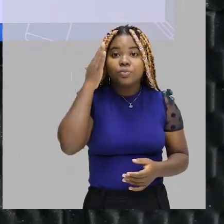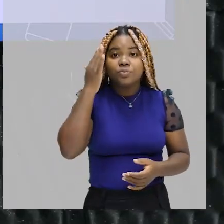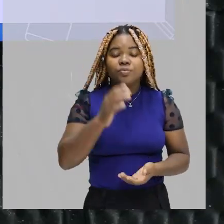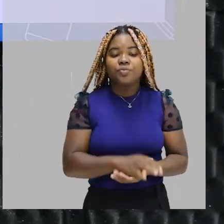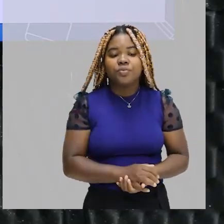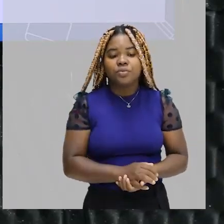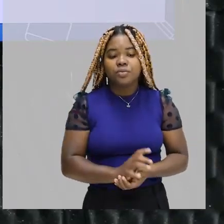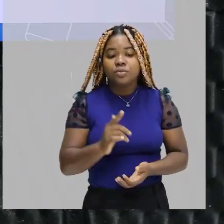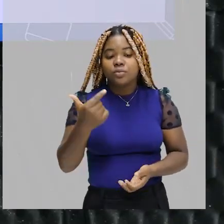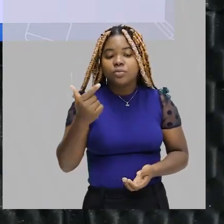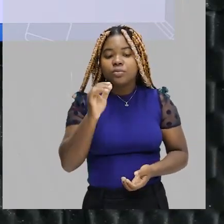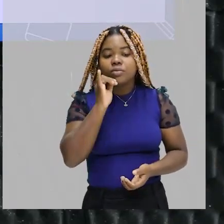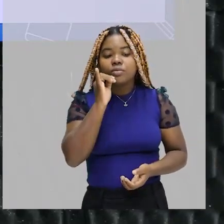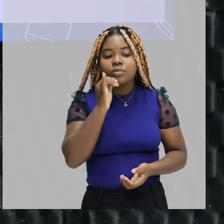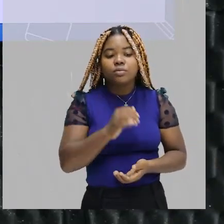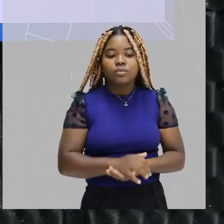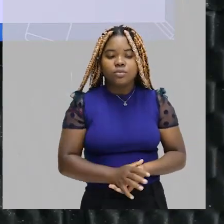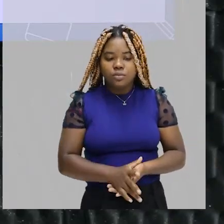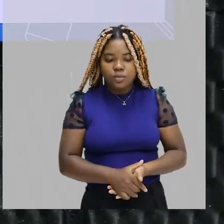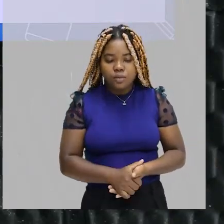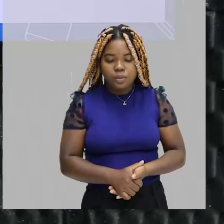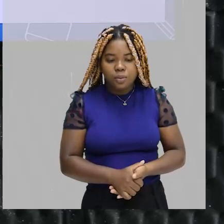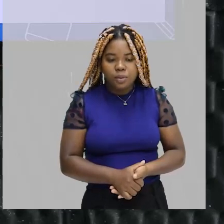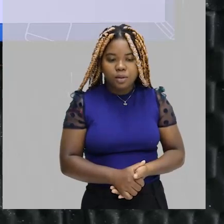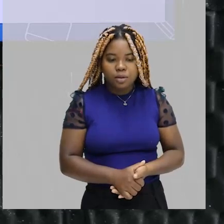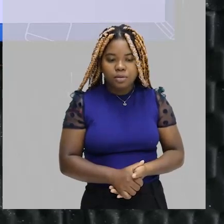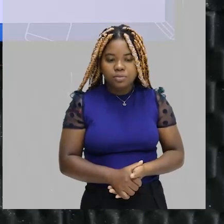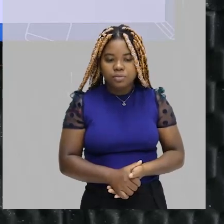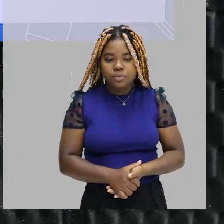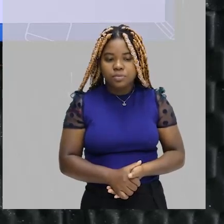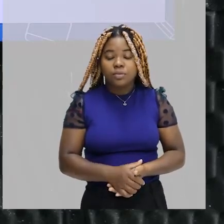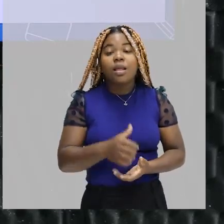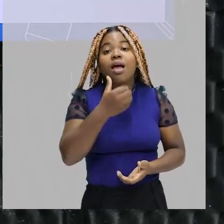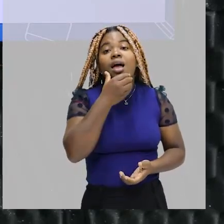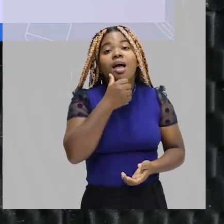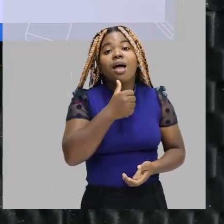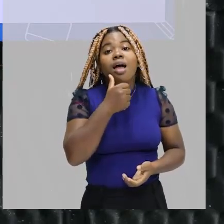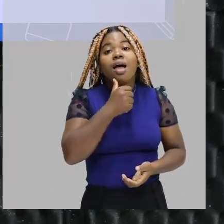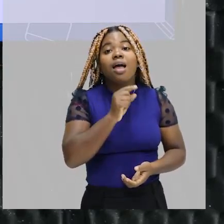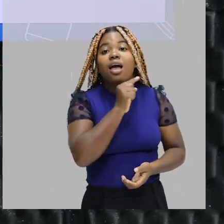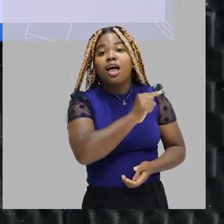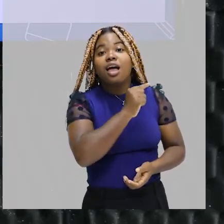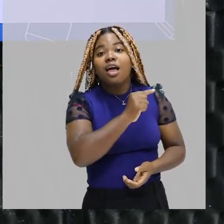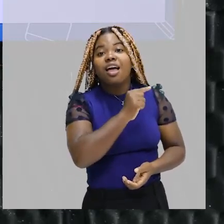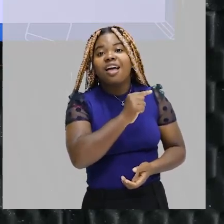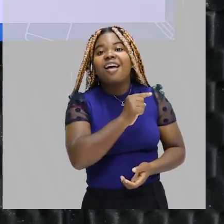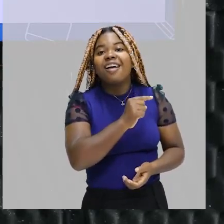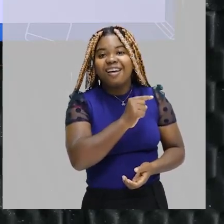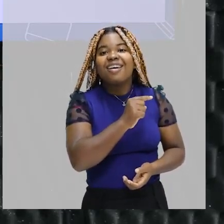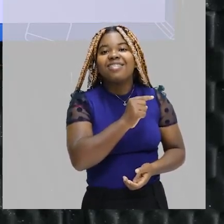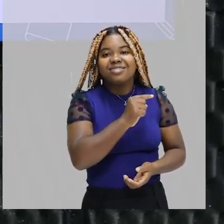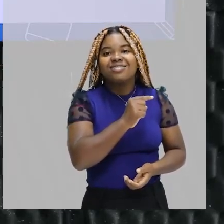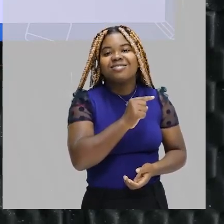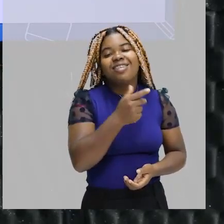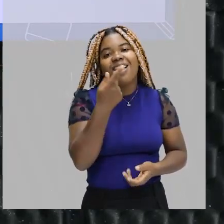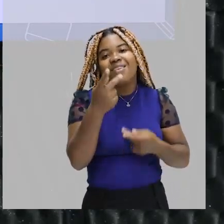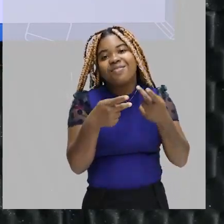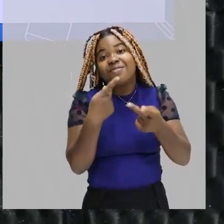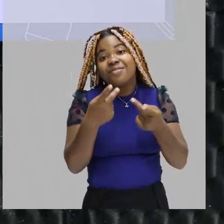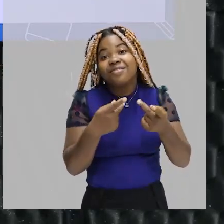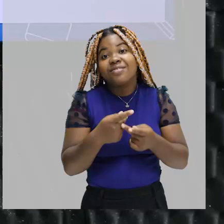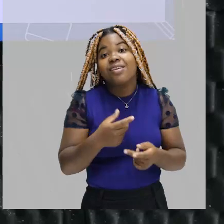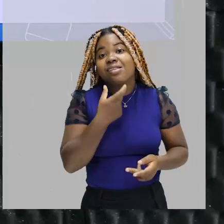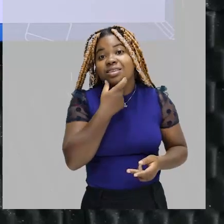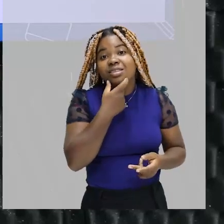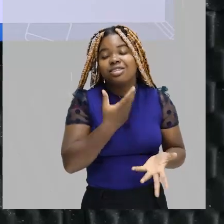She speaks English. Ela fala inglês. Então, ela pode deixar de falar inglês se ela